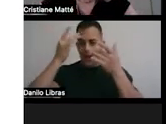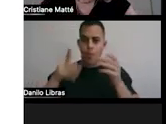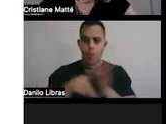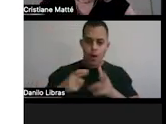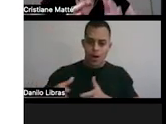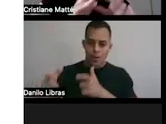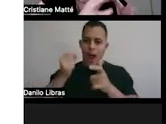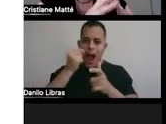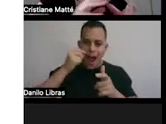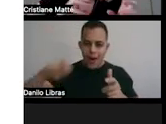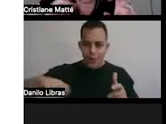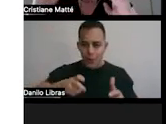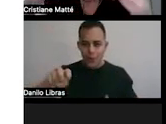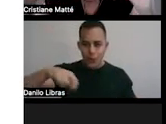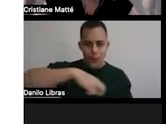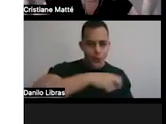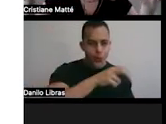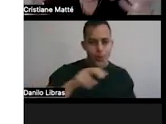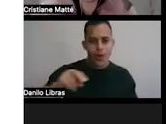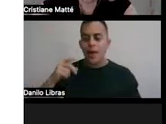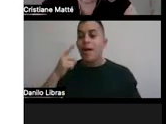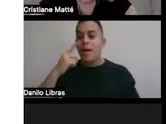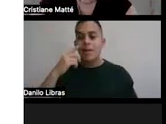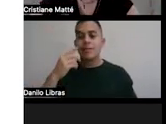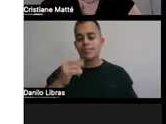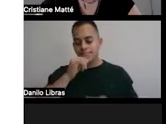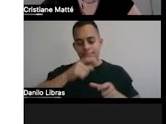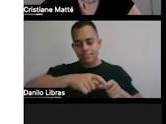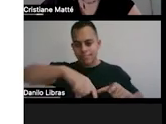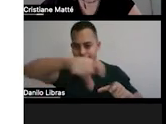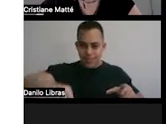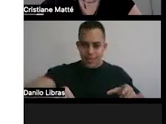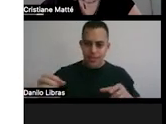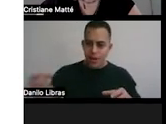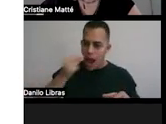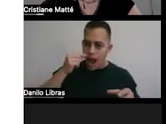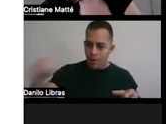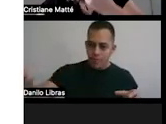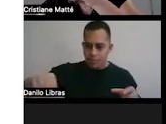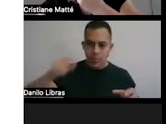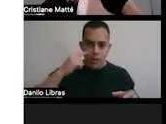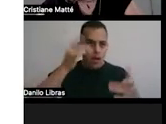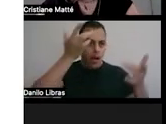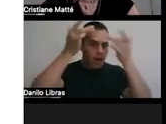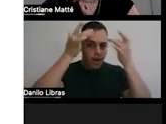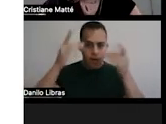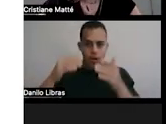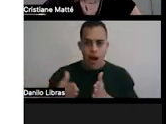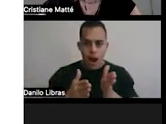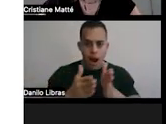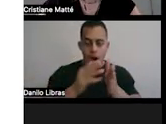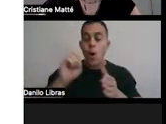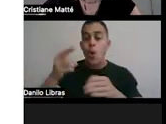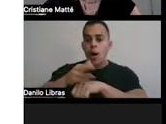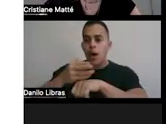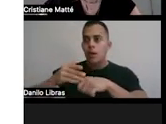determinado alvo com pistas que a gente coloca na sala para ele, ou então o exercício de campo aberto,